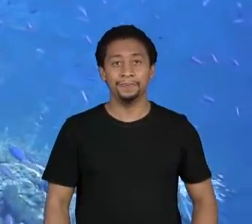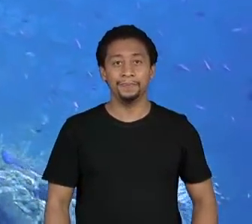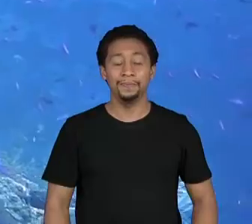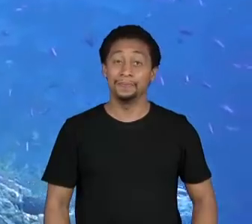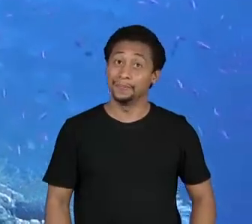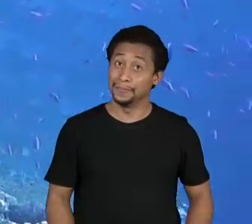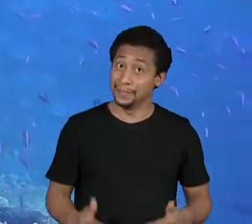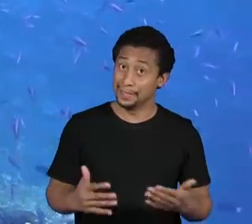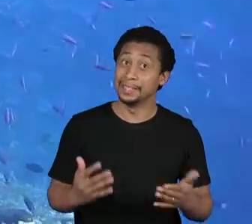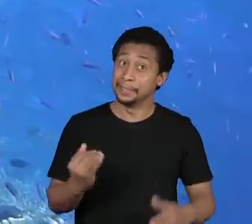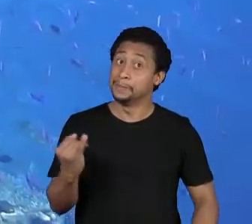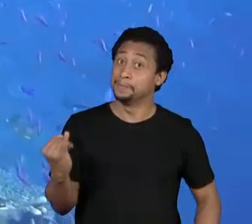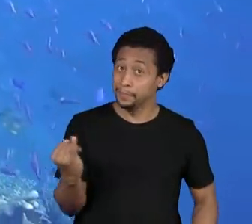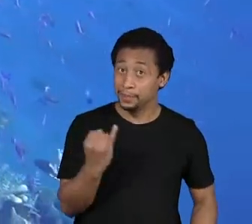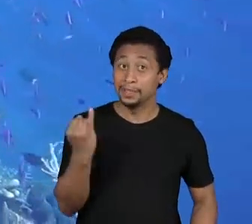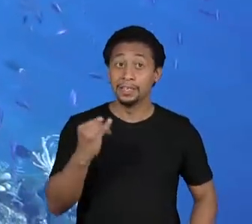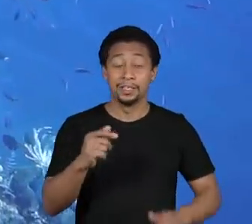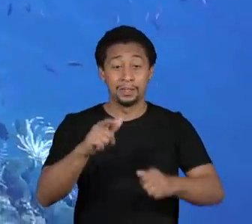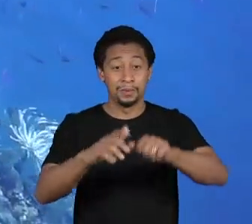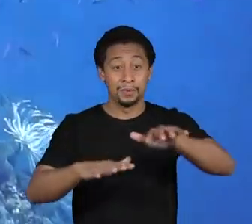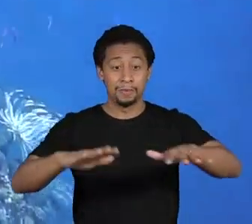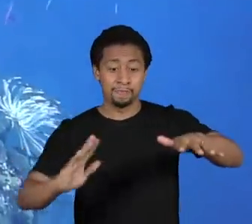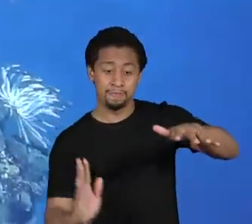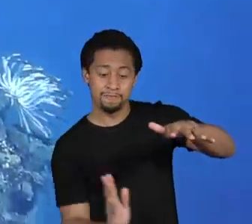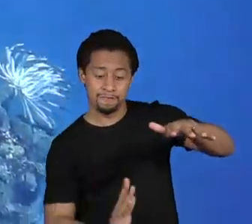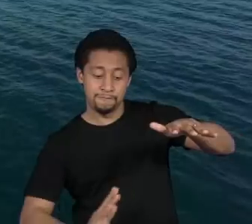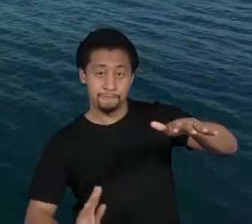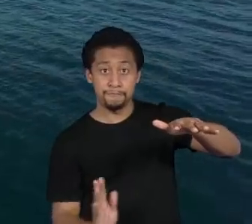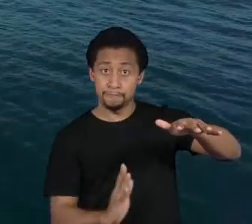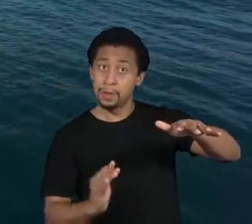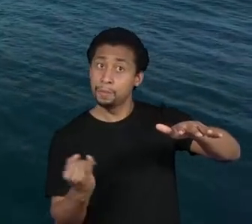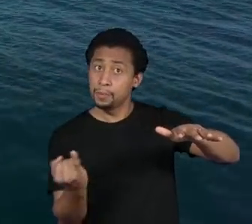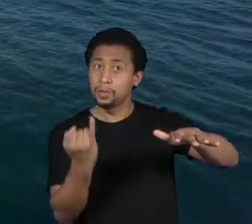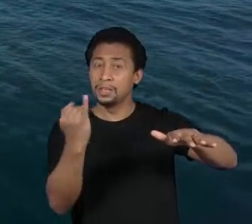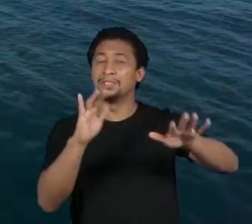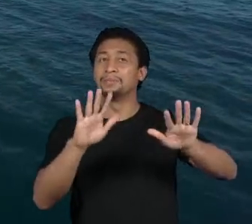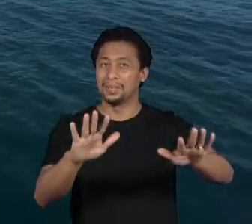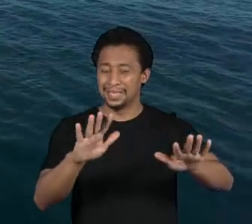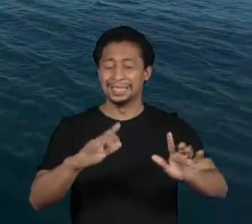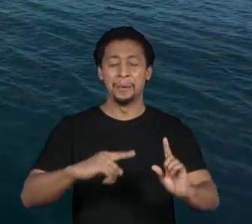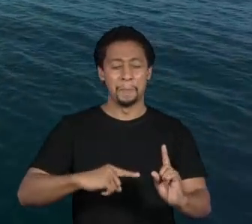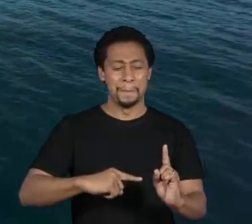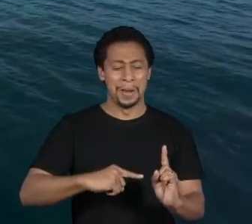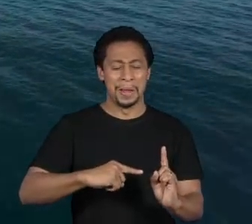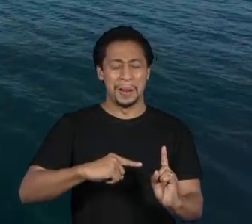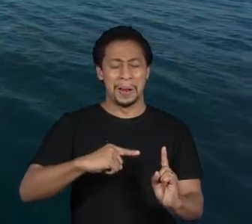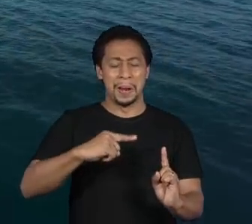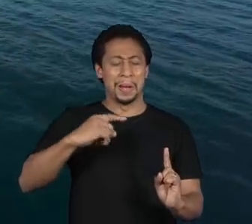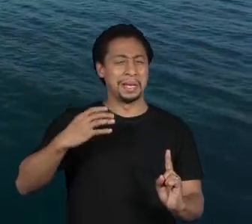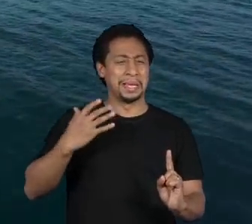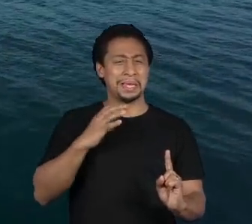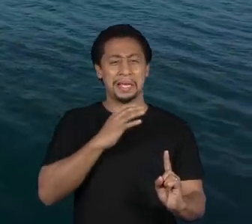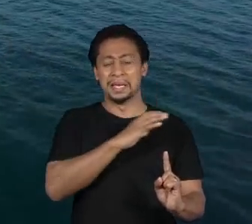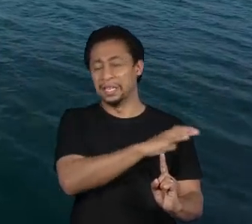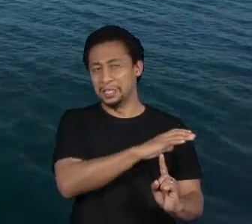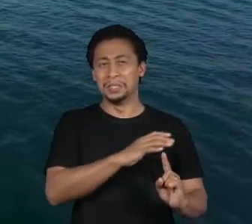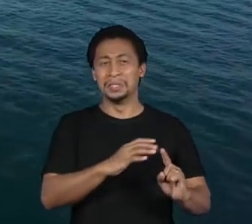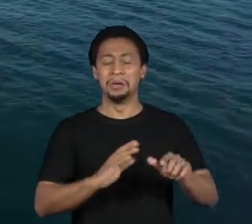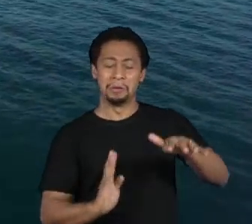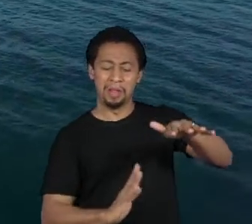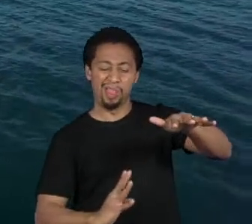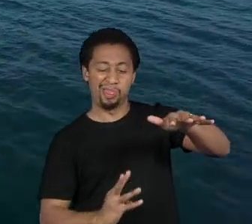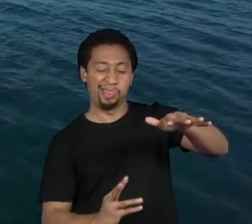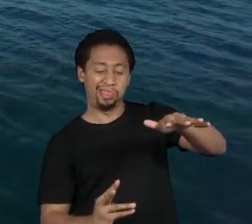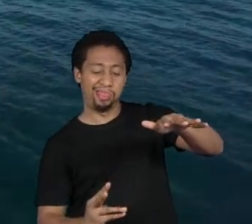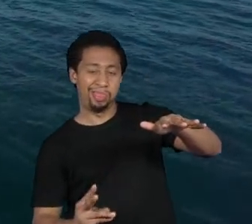Apesar da importância, os recifes vêm sofrendo com a elevação da temperatura da água em todo o mundo. Para tentar entender